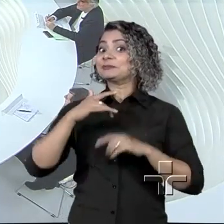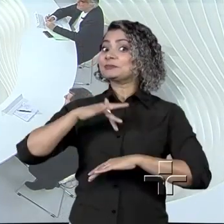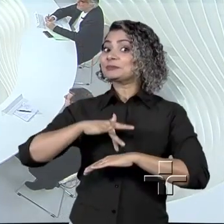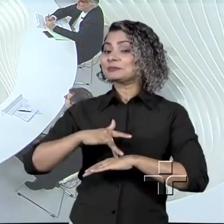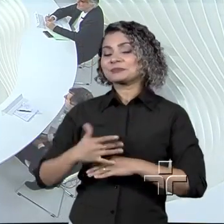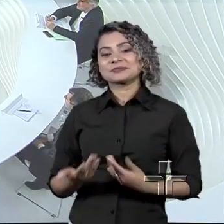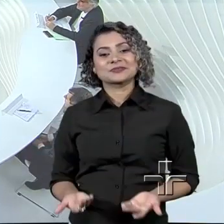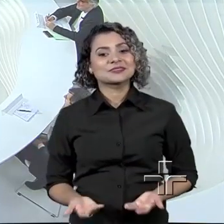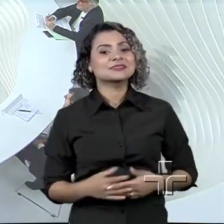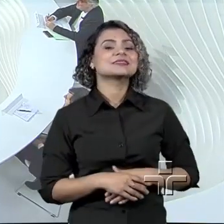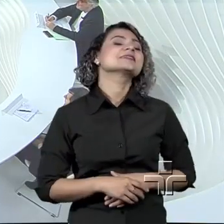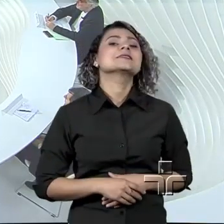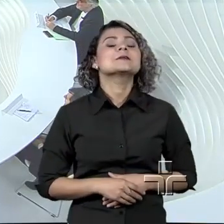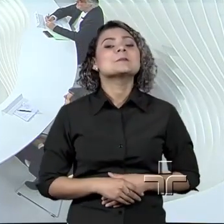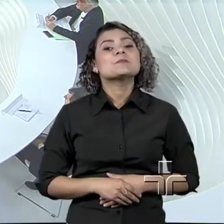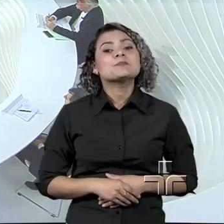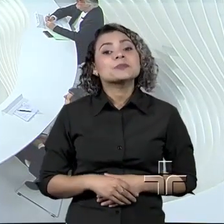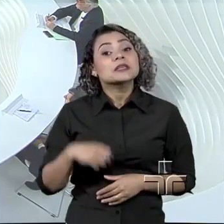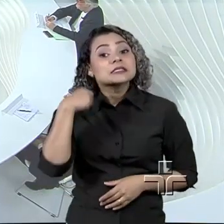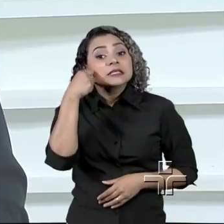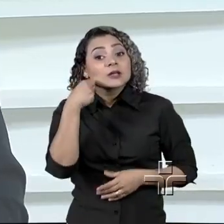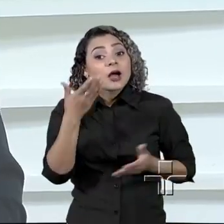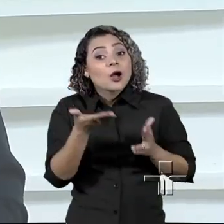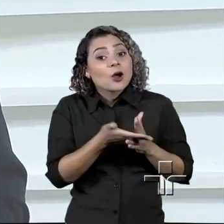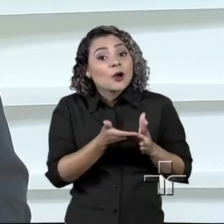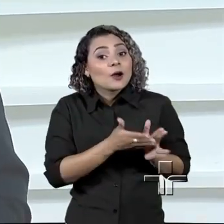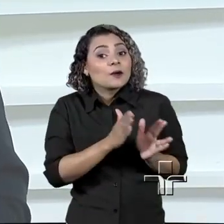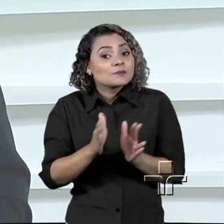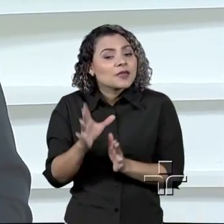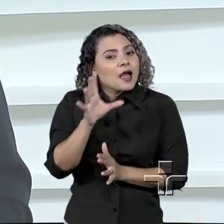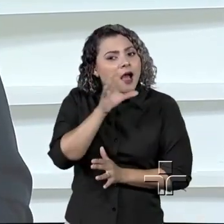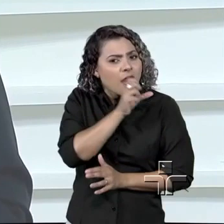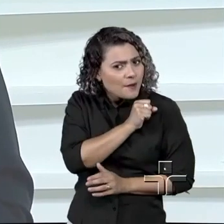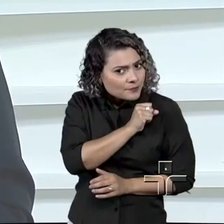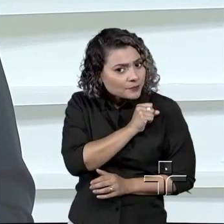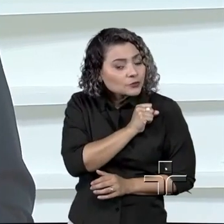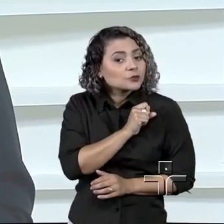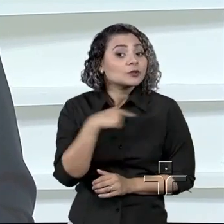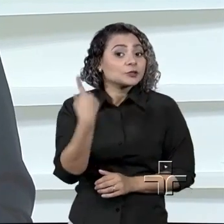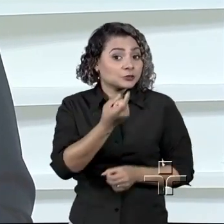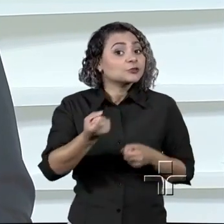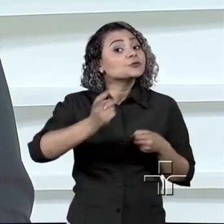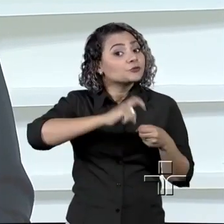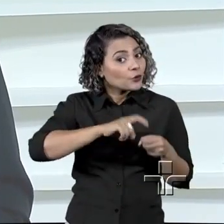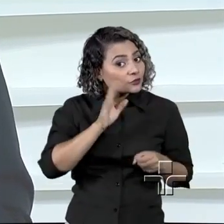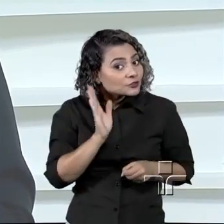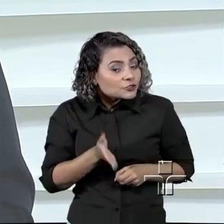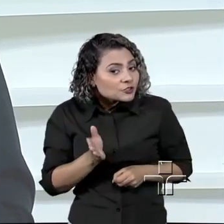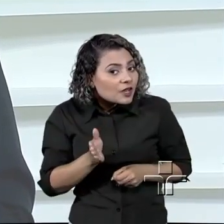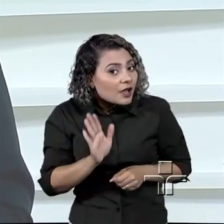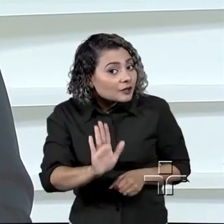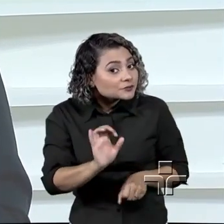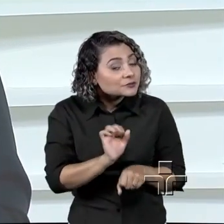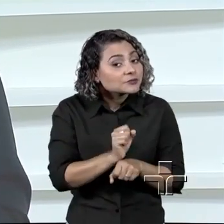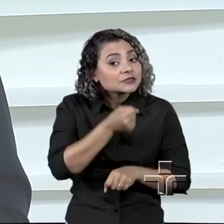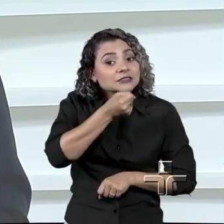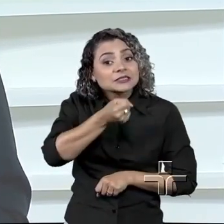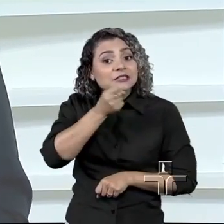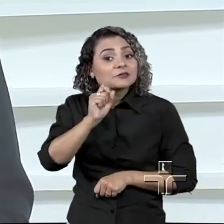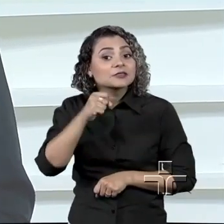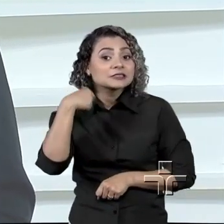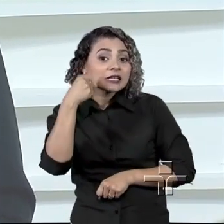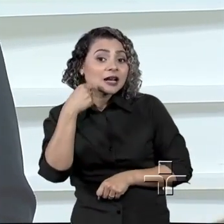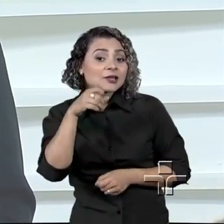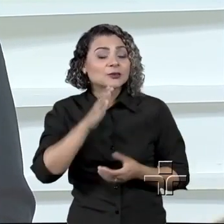menos. Senadora, a gente vai ter que partir para um rápido intervalo. A gente volta já com a entrevista da